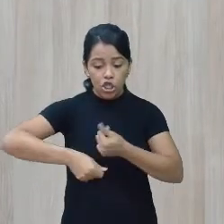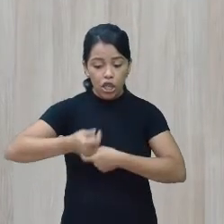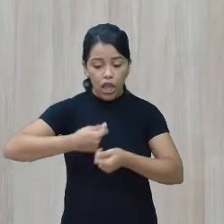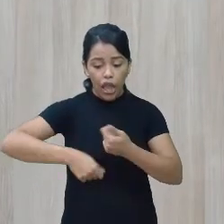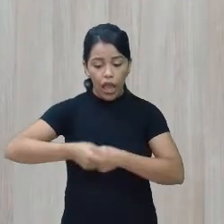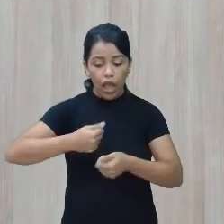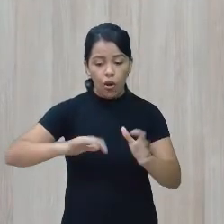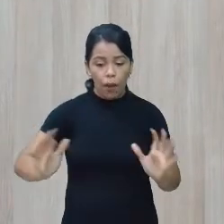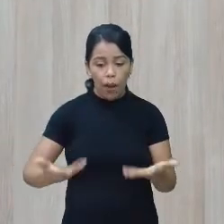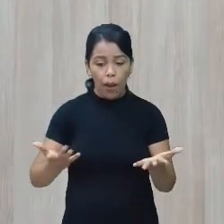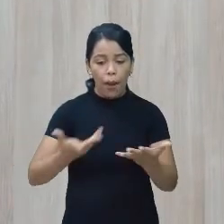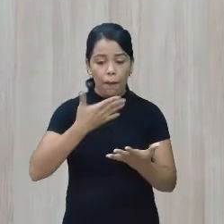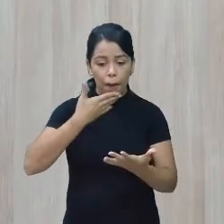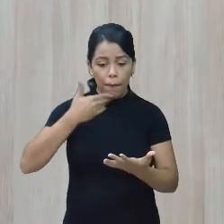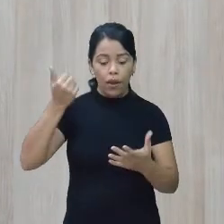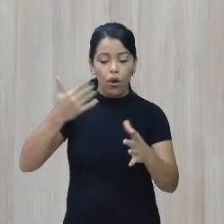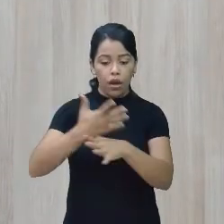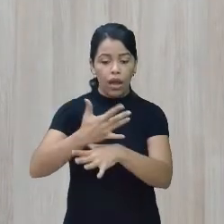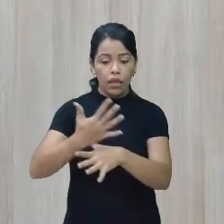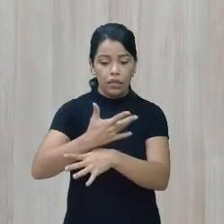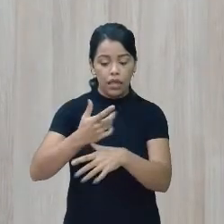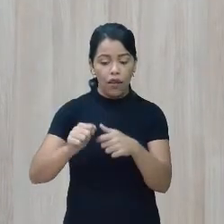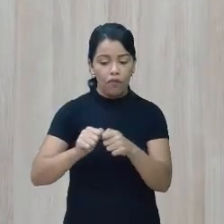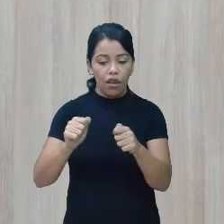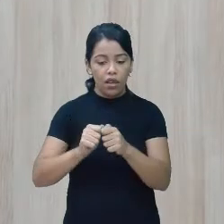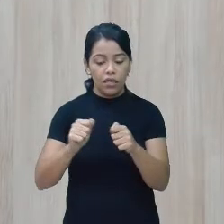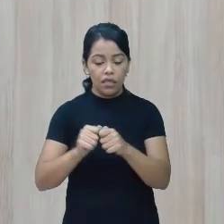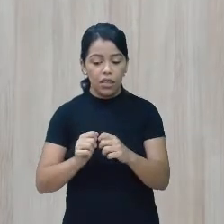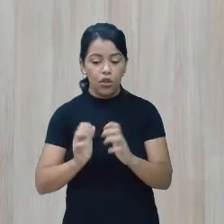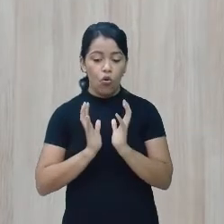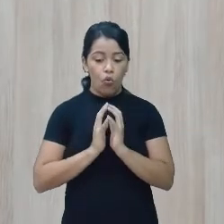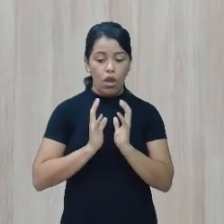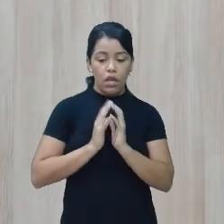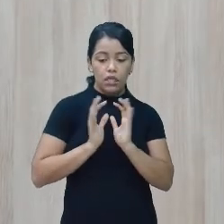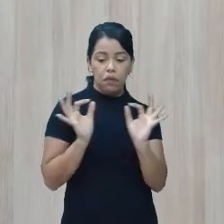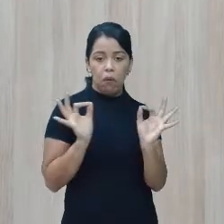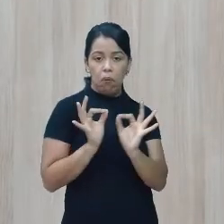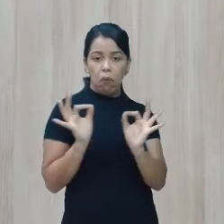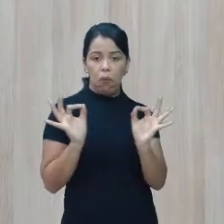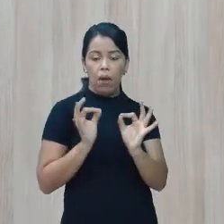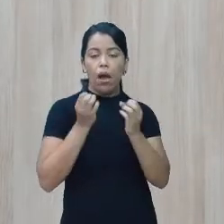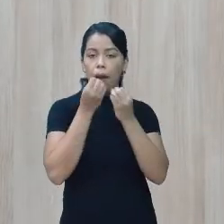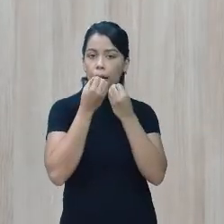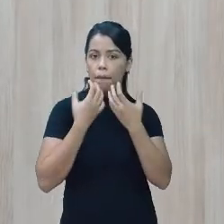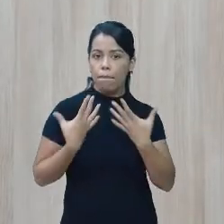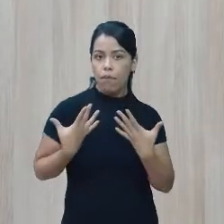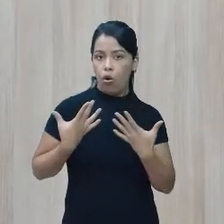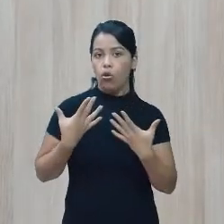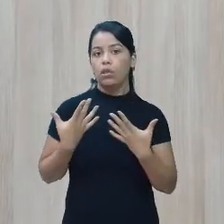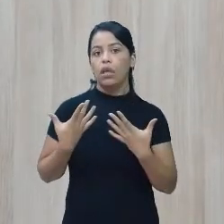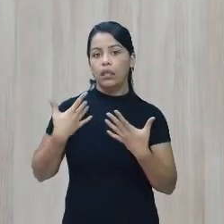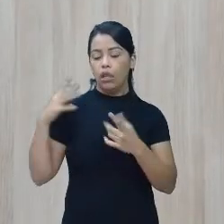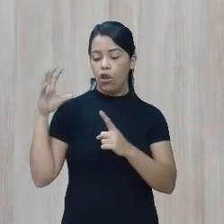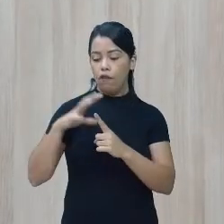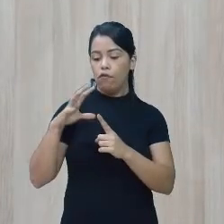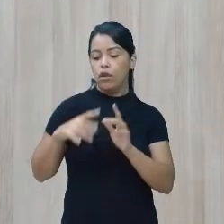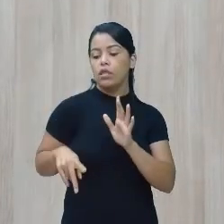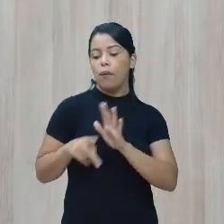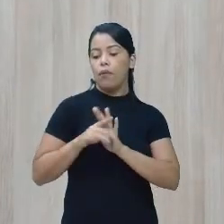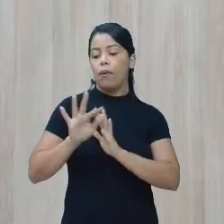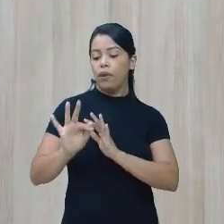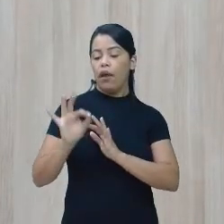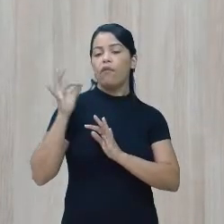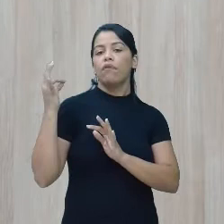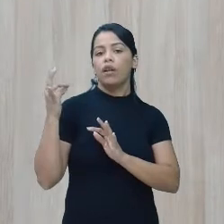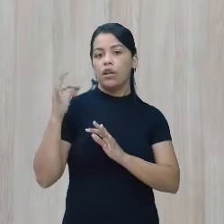investido no embelezamento da cidade, tornando o Recife chique, moderno, afrancesando o Recife, na